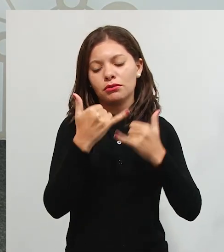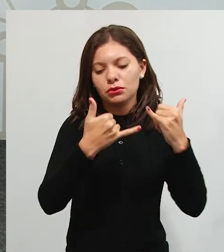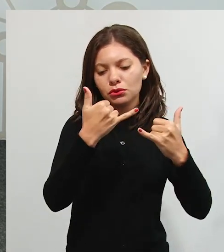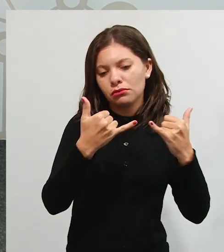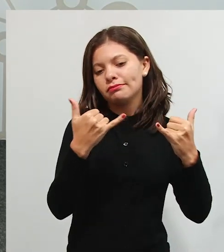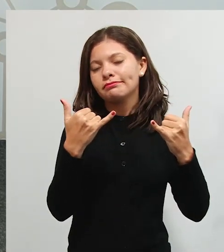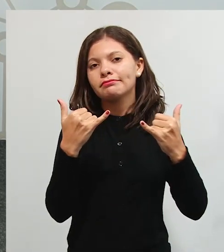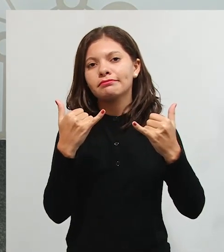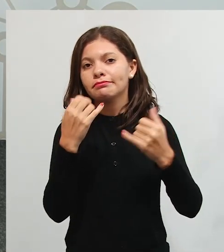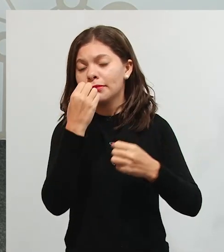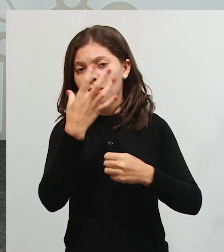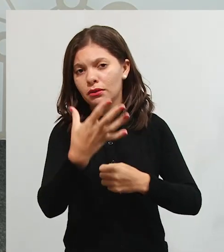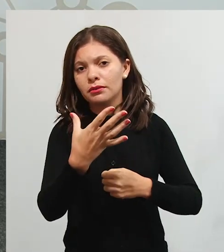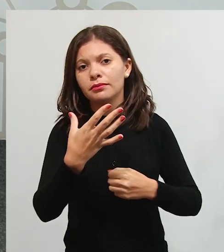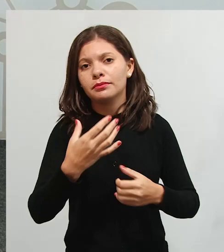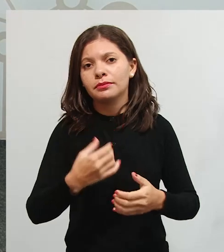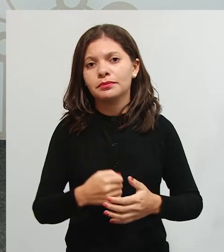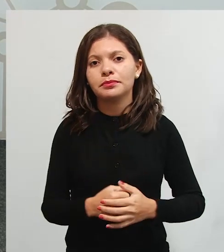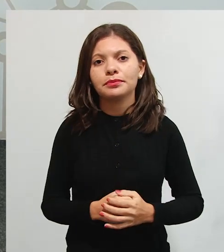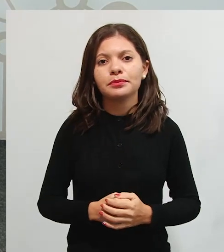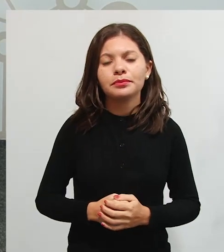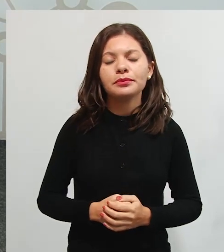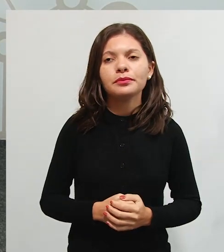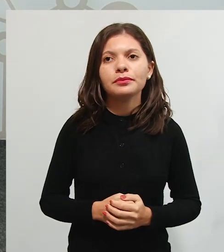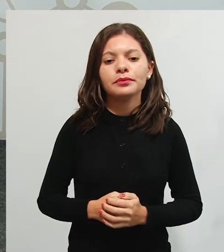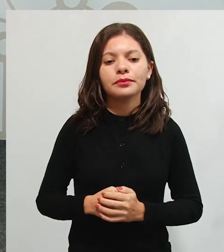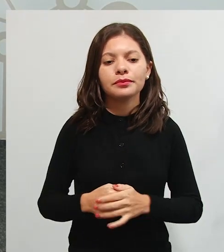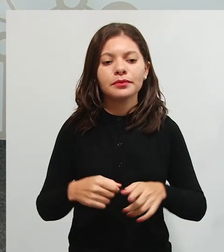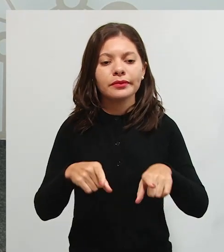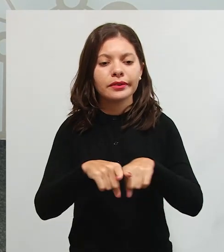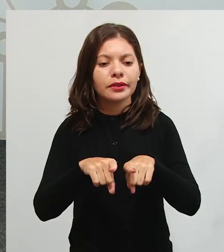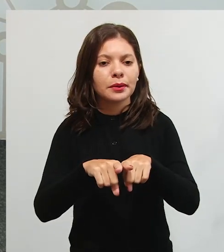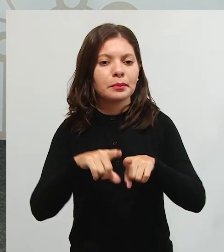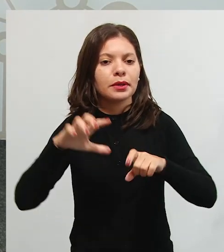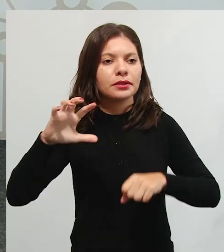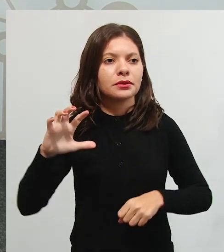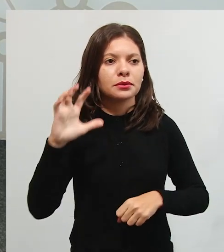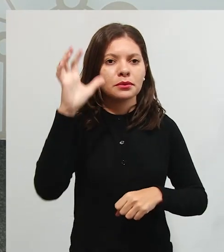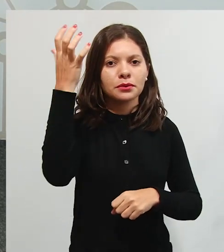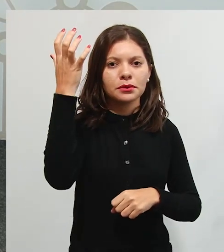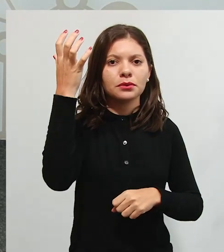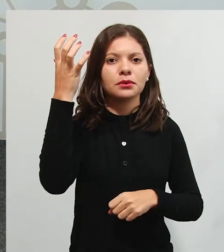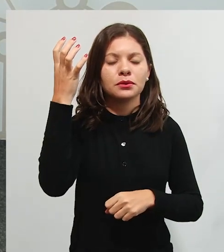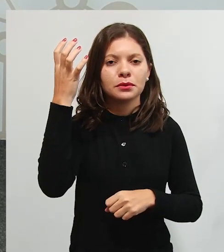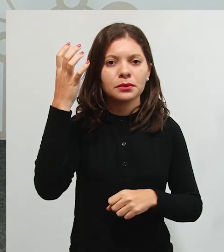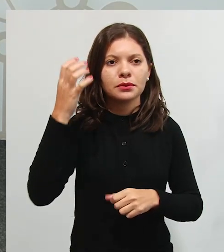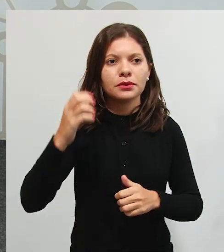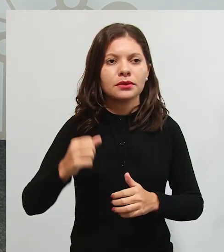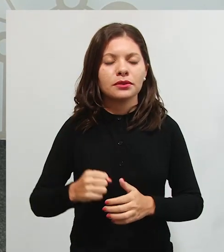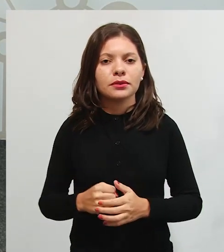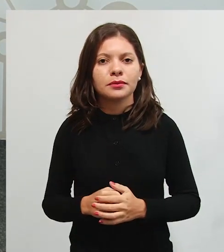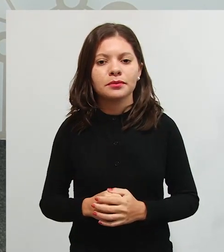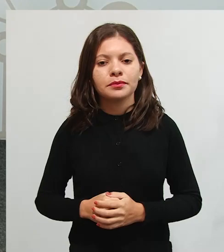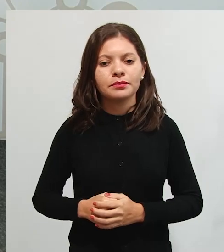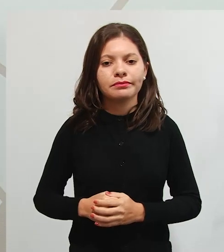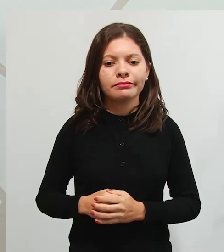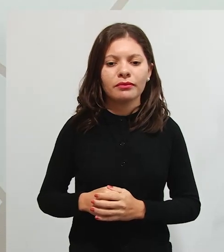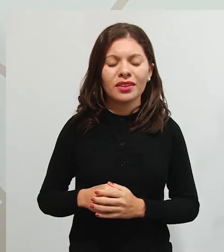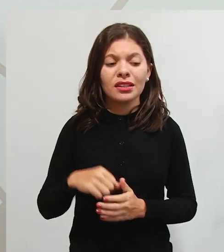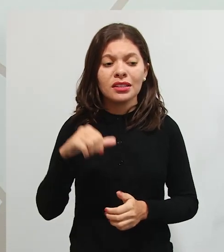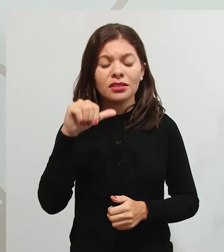divertido, ser mais fluido. De repente, de lidar com as situações que possam ser